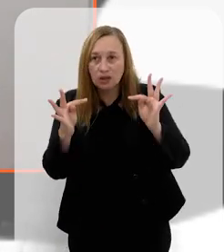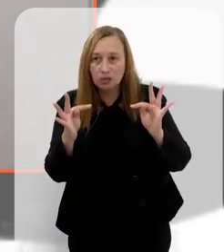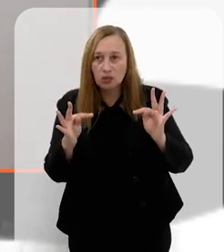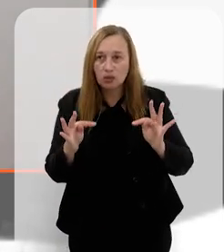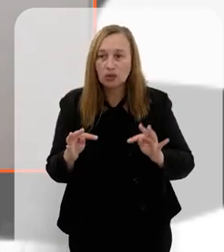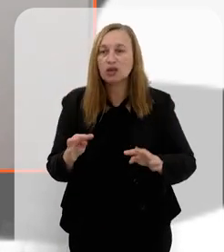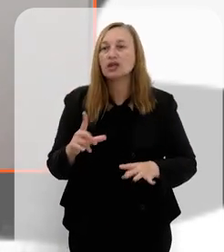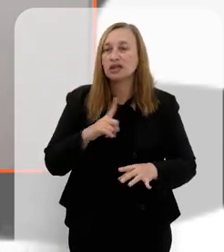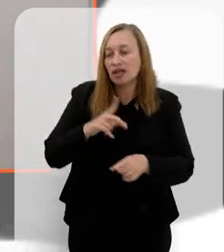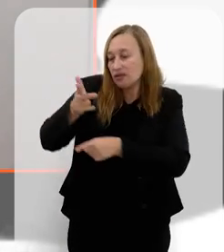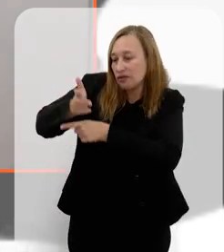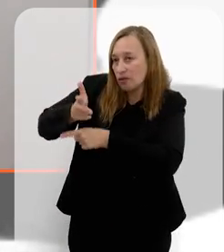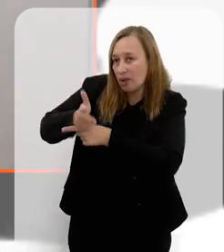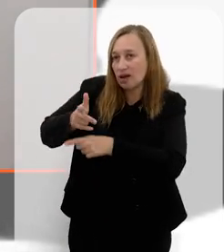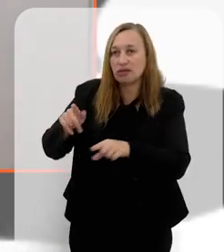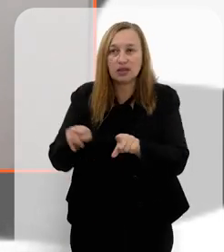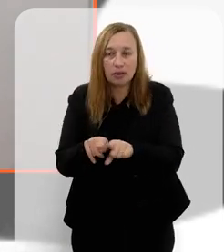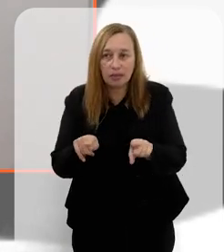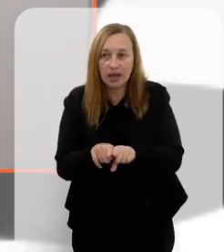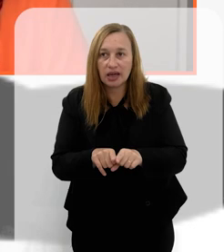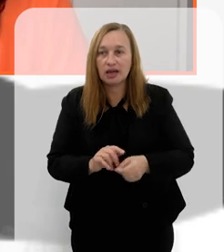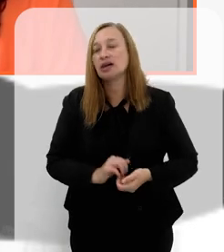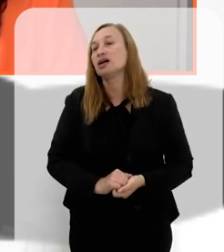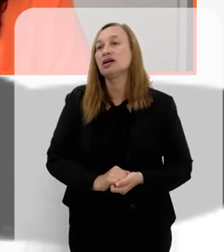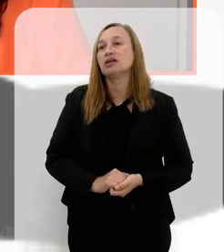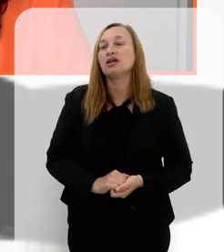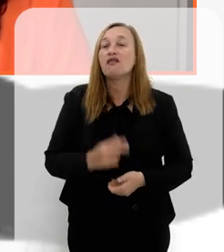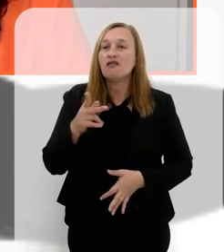testemunhos. Inclusive, a gente tem isso filmado,